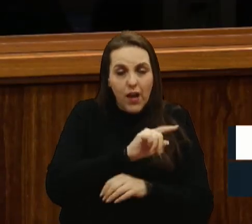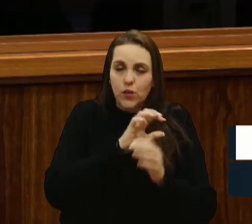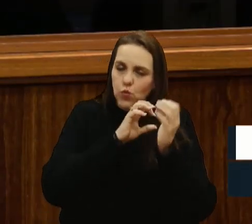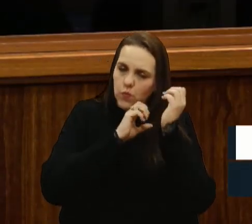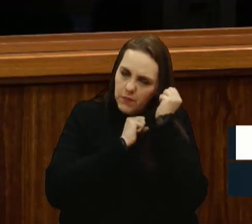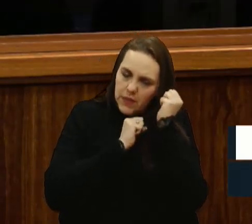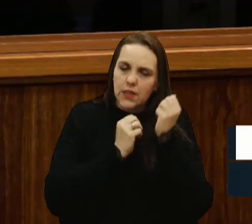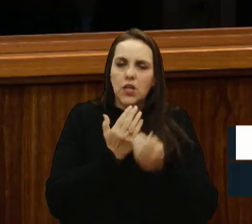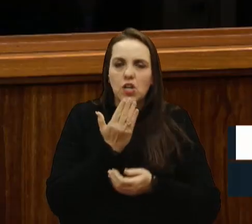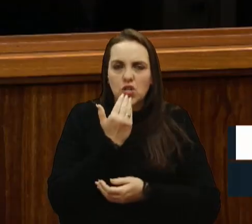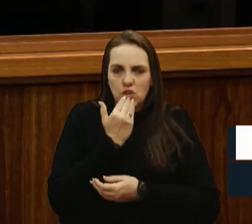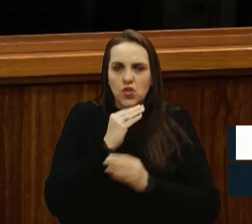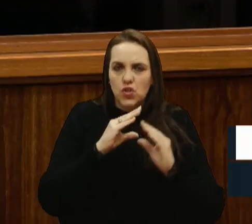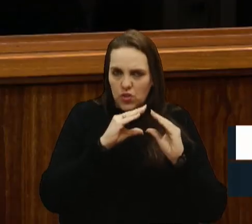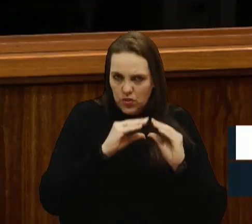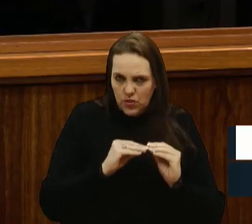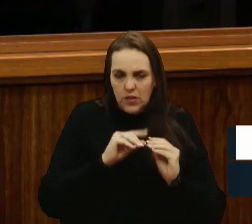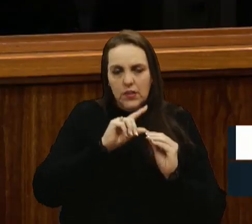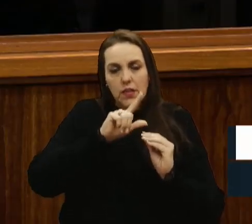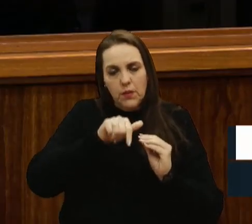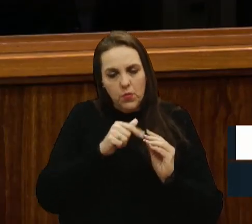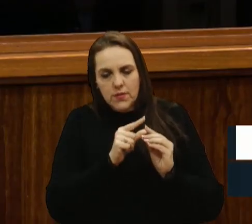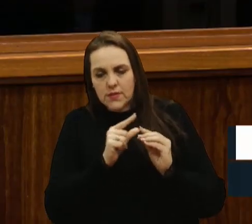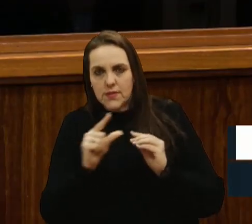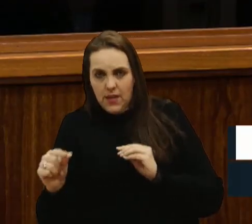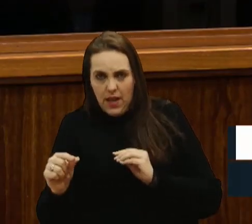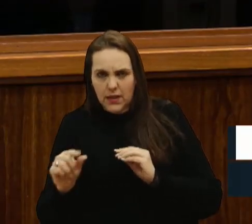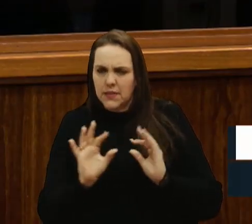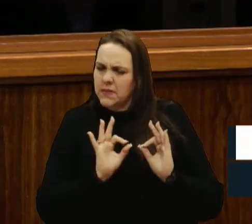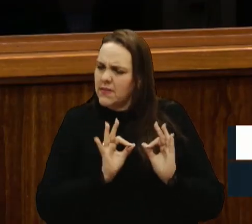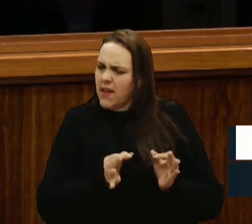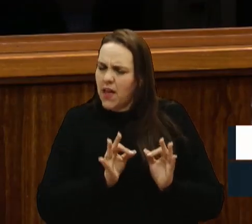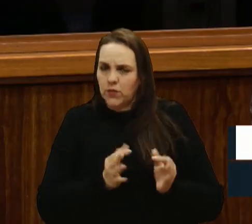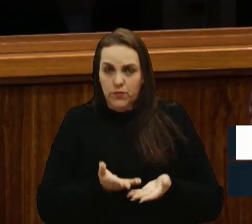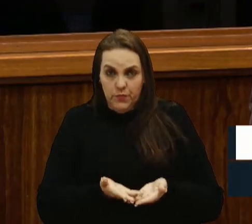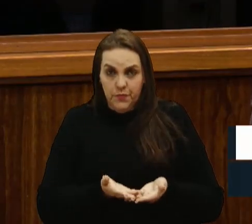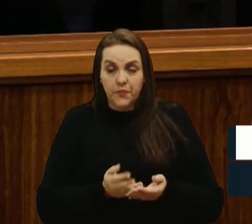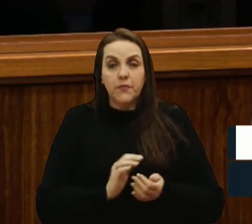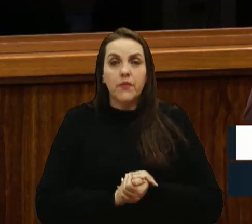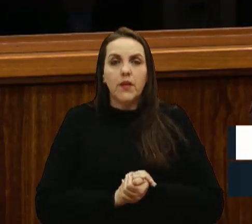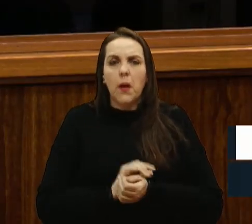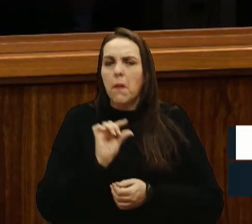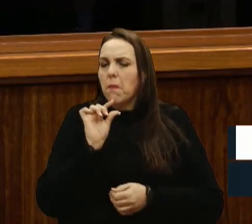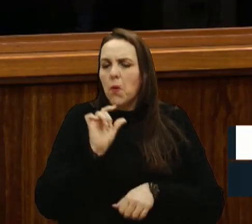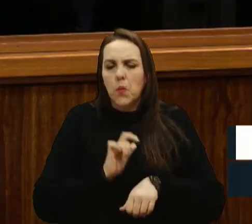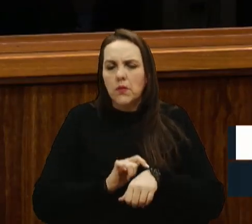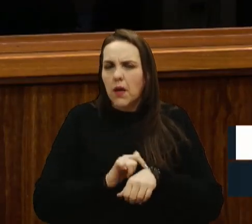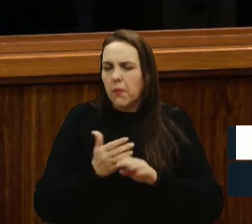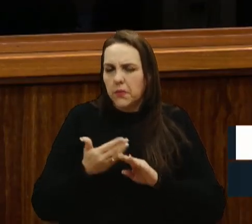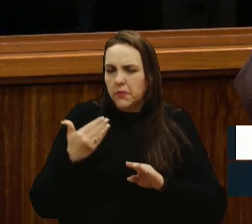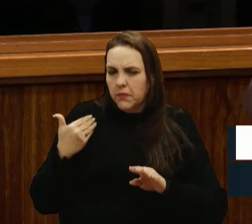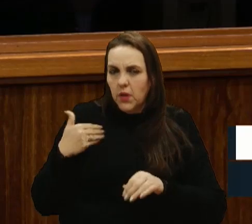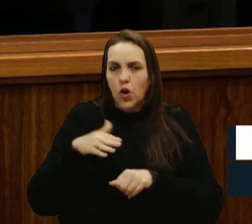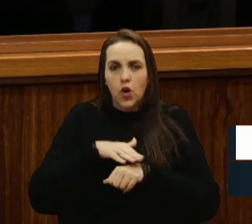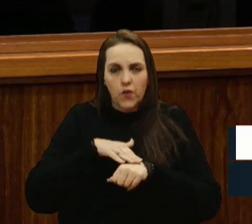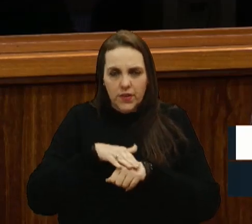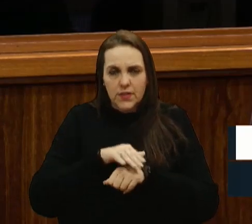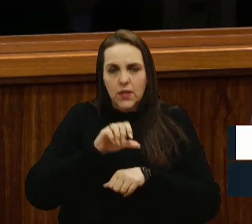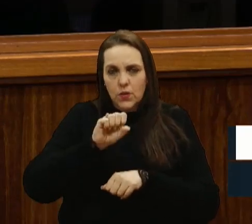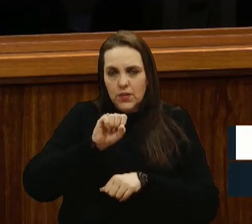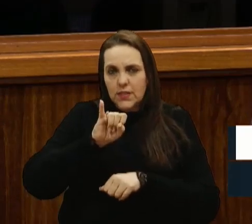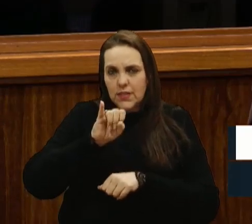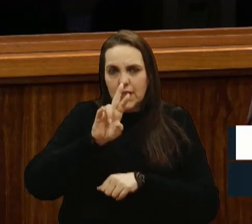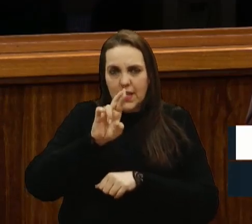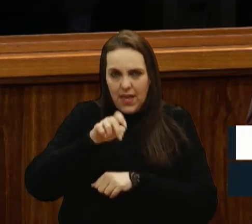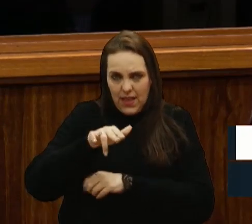sua janta, dormiam e no outro dia saía. E sempre deu muito certo. Há pouco tempo eu conversei com o Sirena e